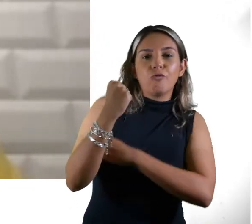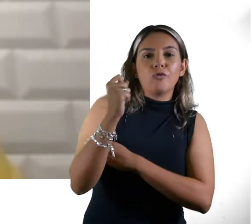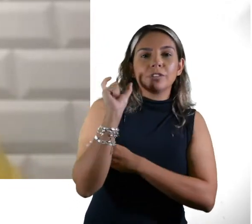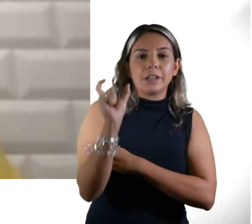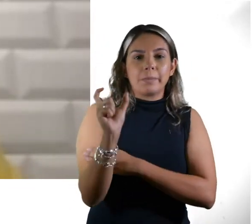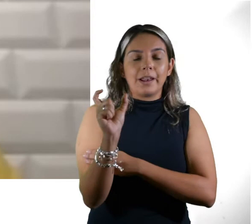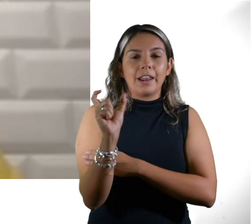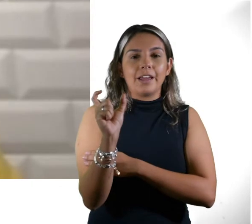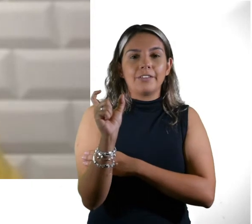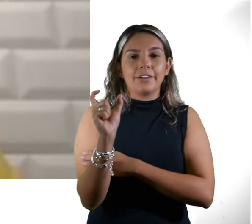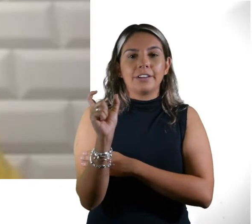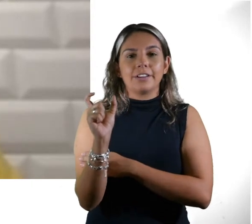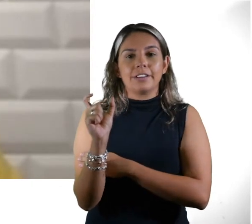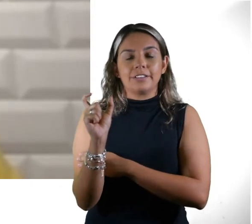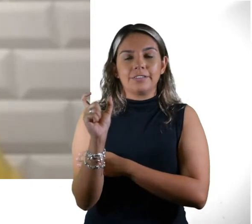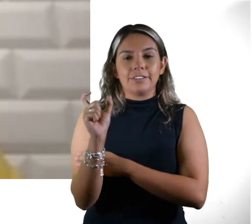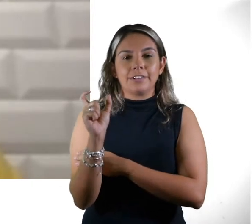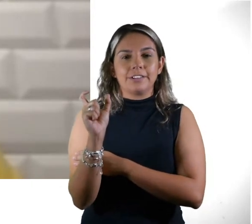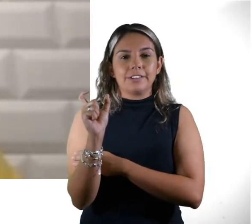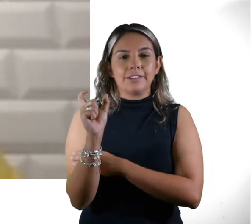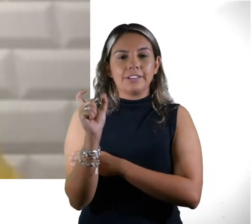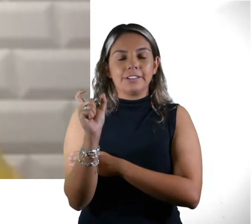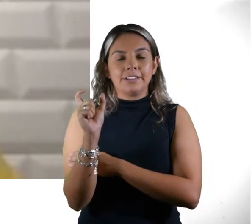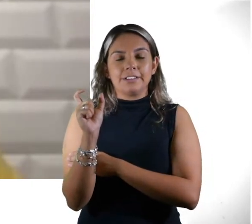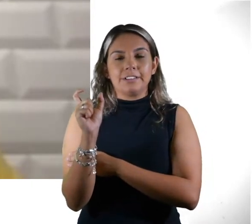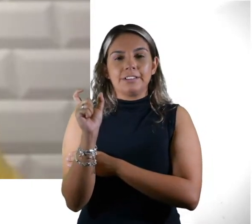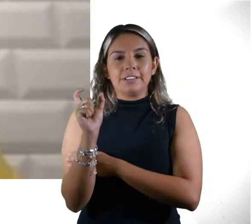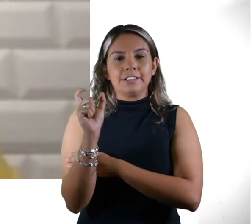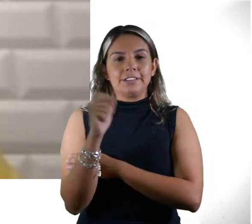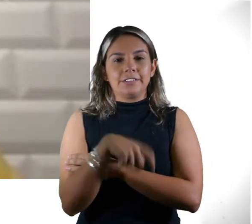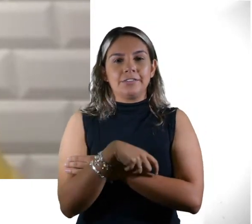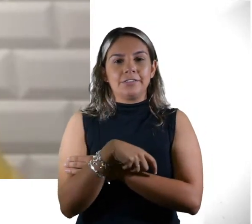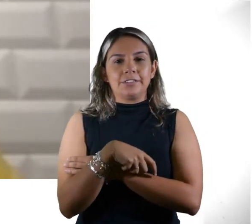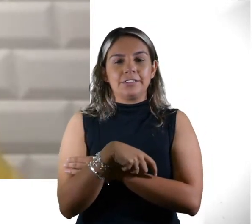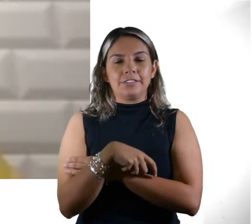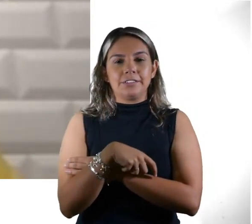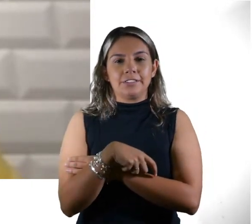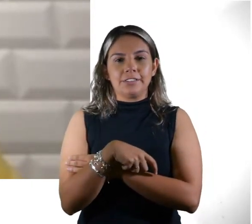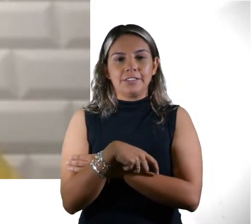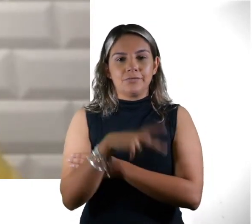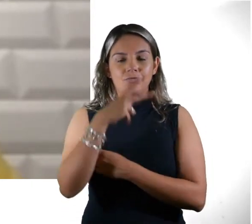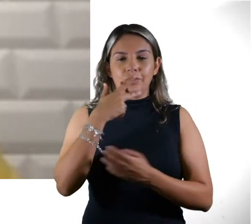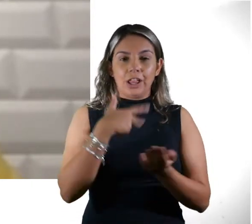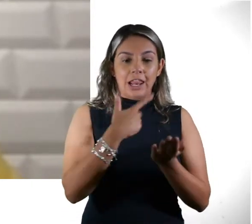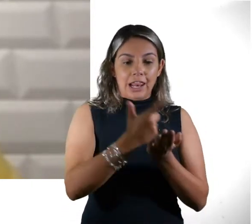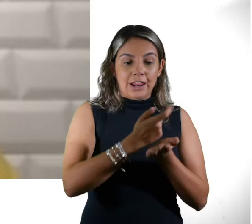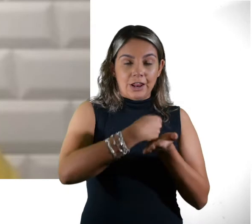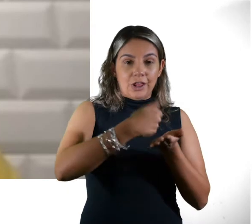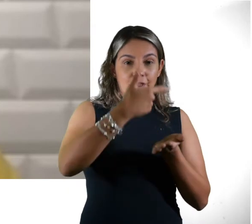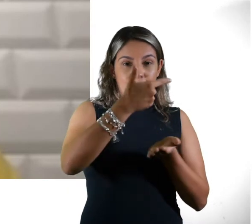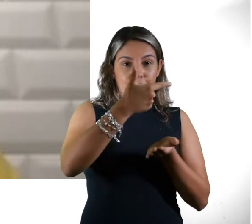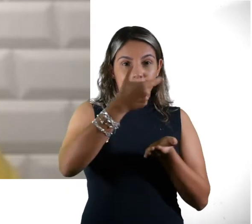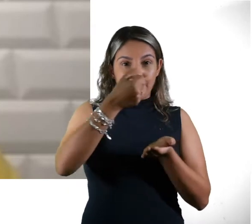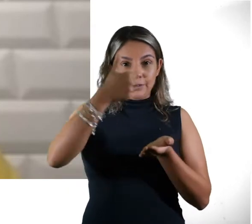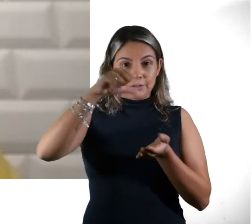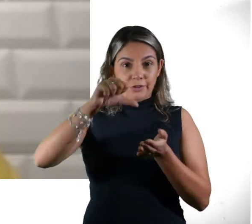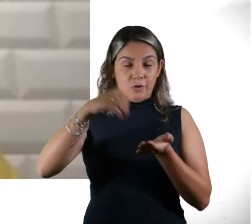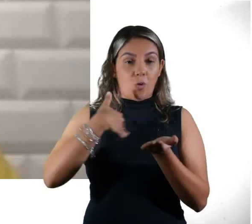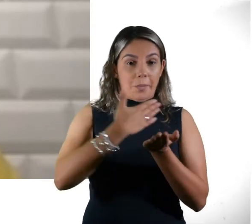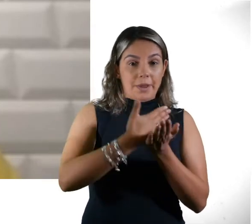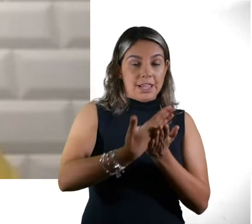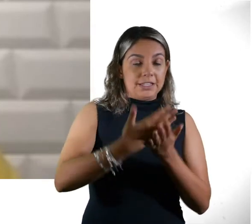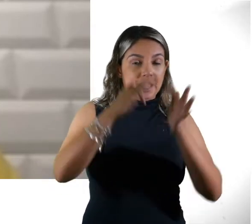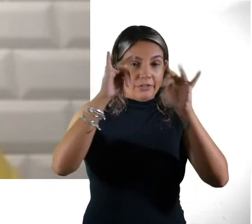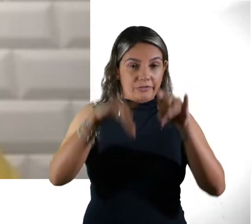fim do mundo. Curiosamente, o livro foi, como eu disse, terminei de escrever o livro em 2019, no final de